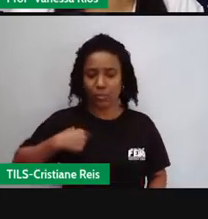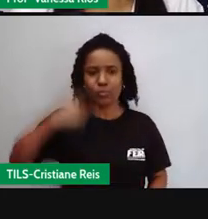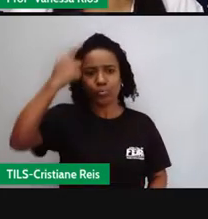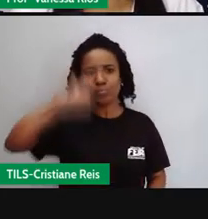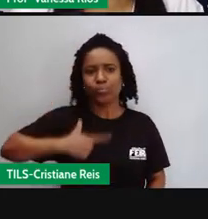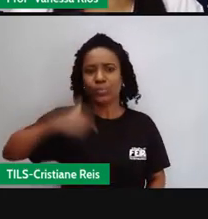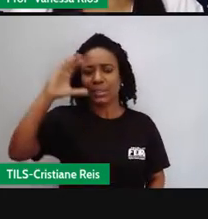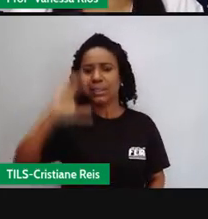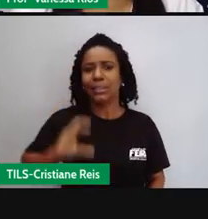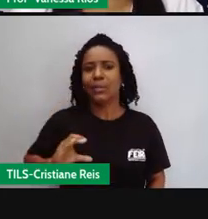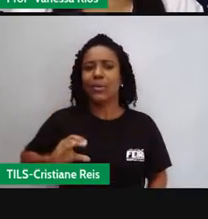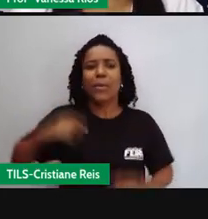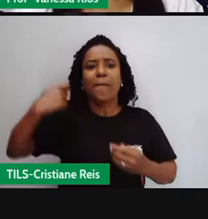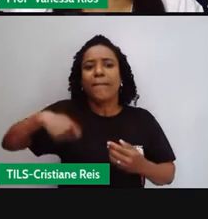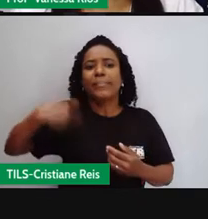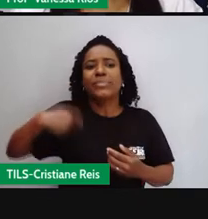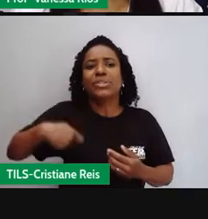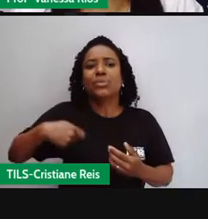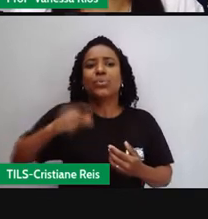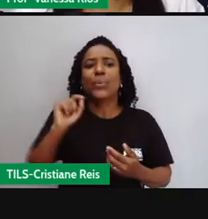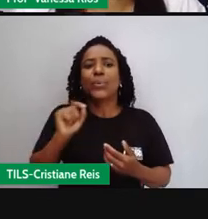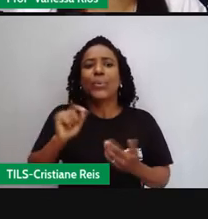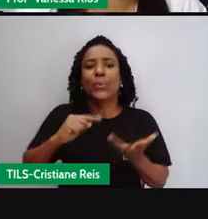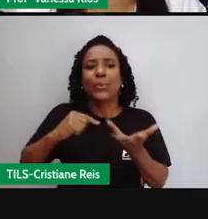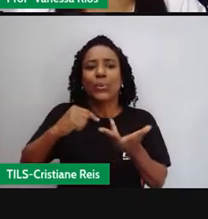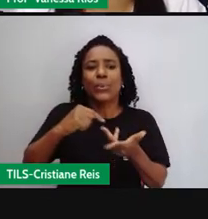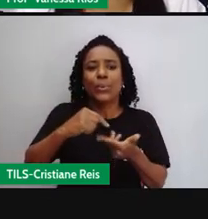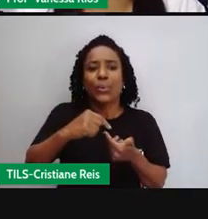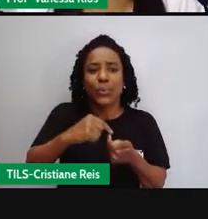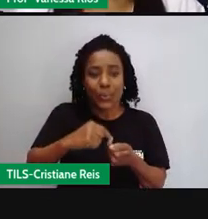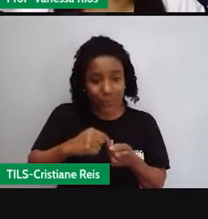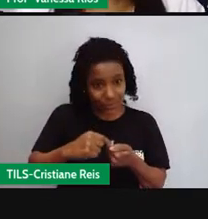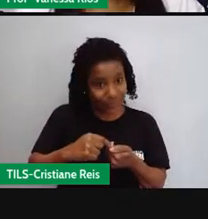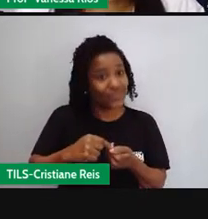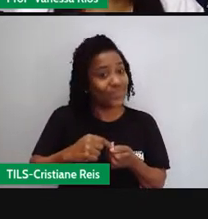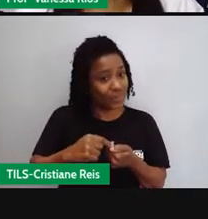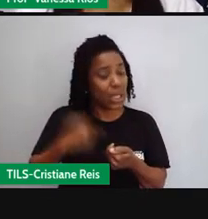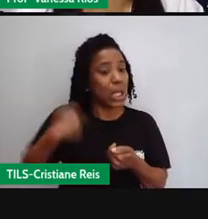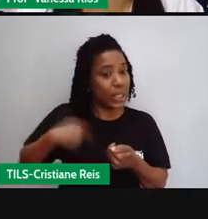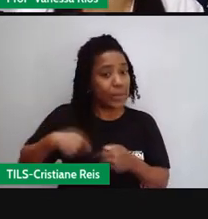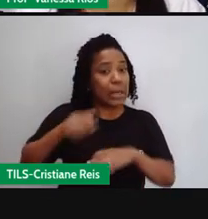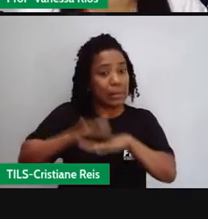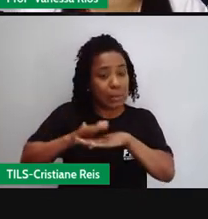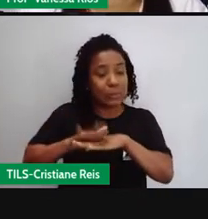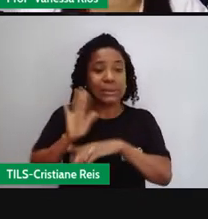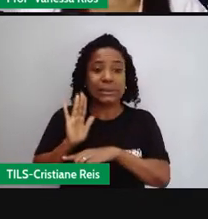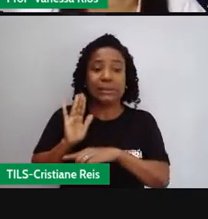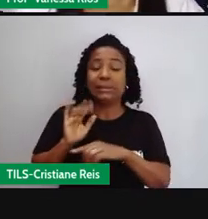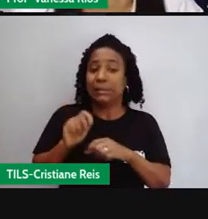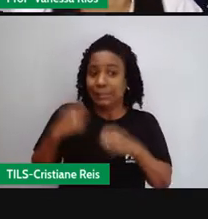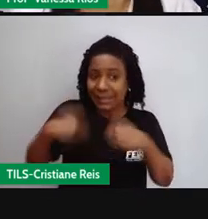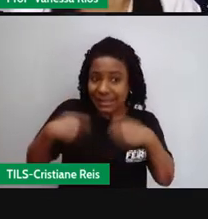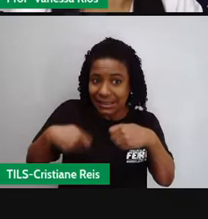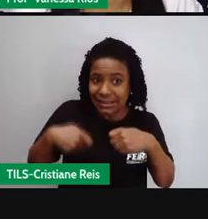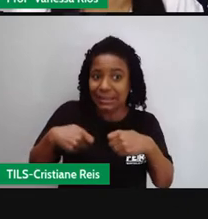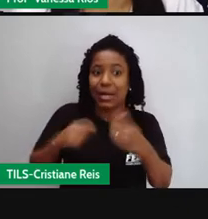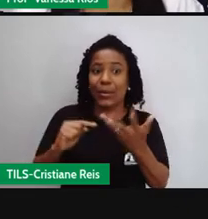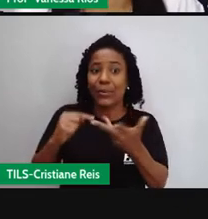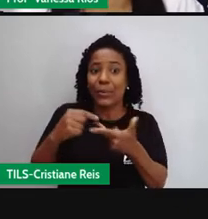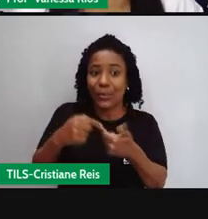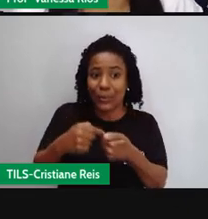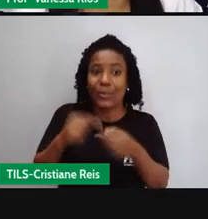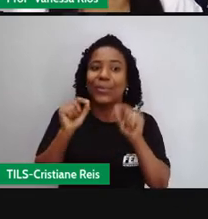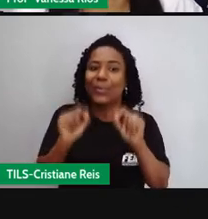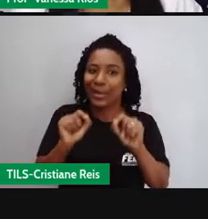também os meus deveres. A gente não tem que imaginar aí só os nossos direitos, se encher dos nossos direitos e exigir que